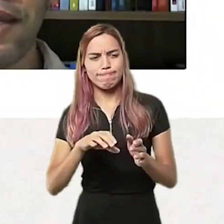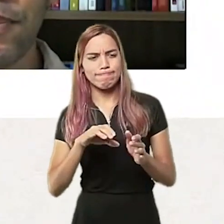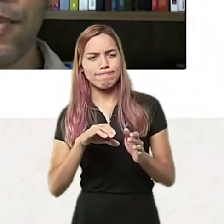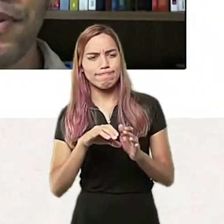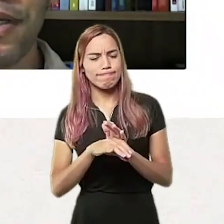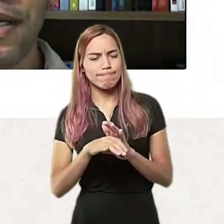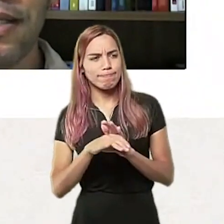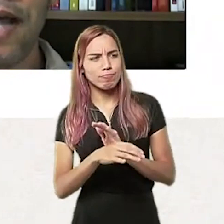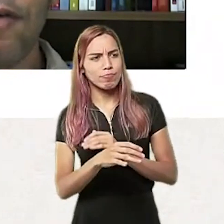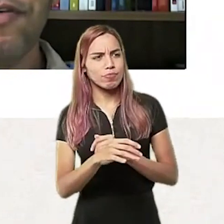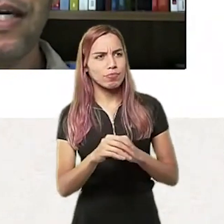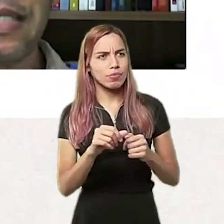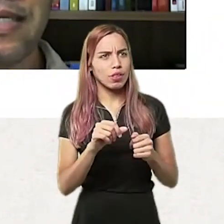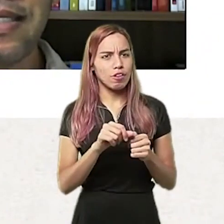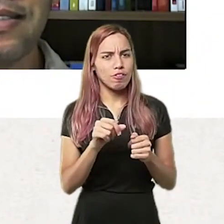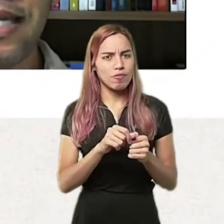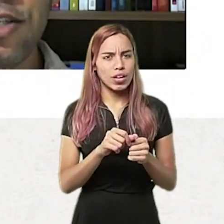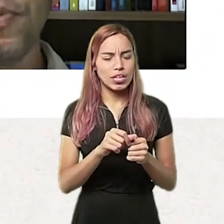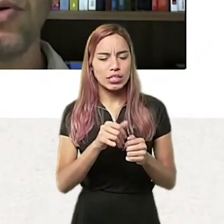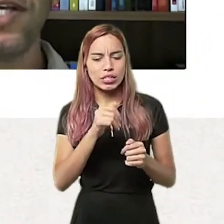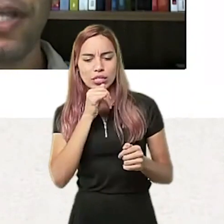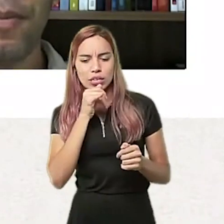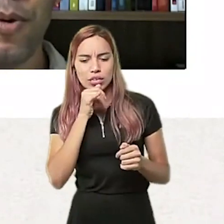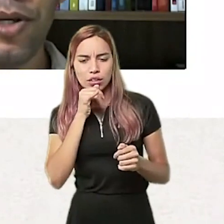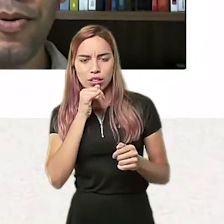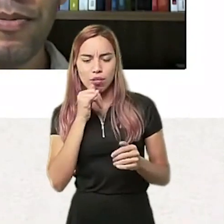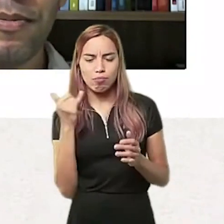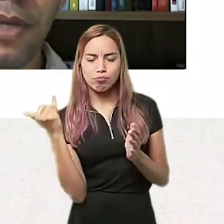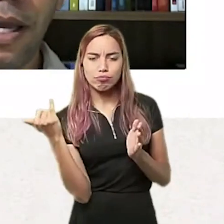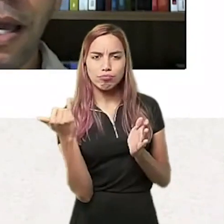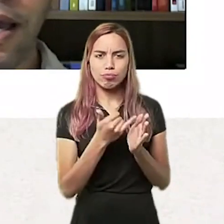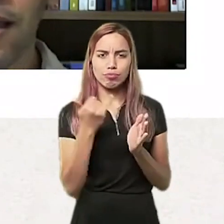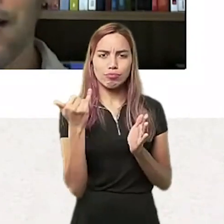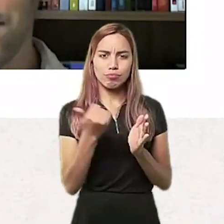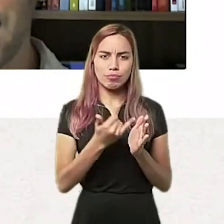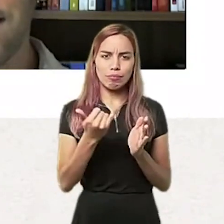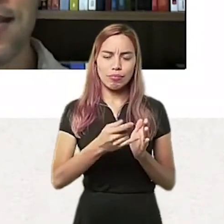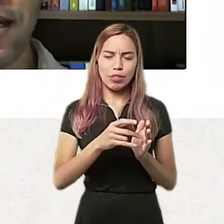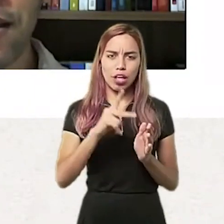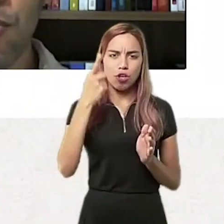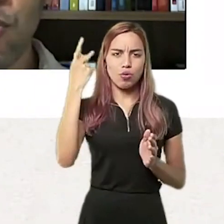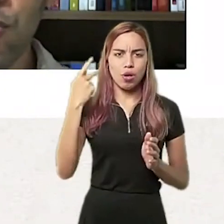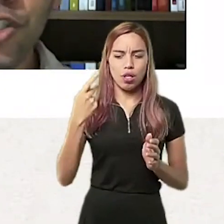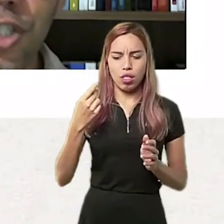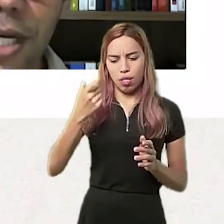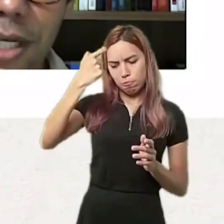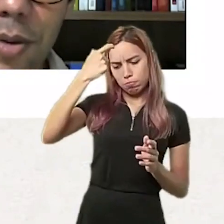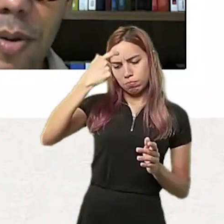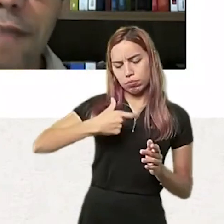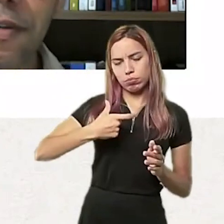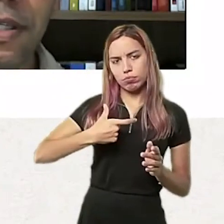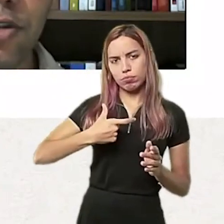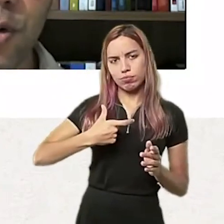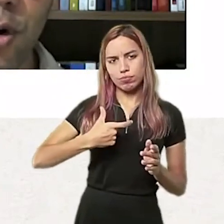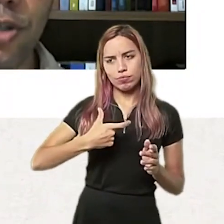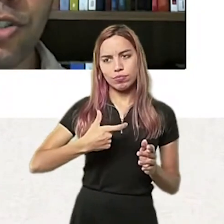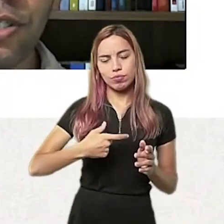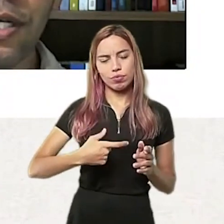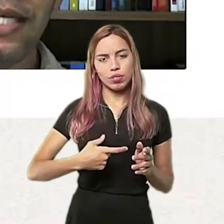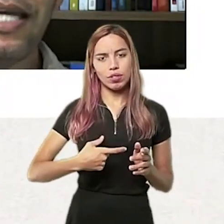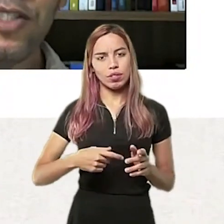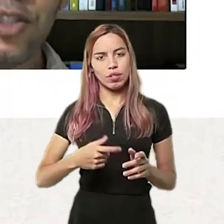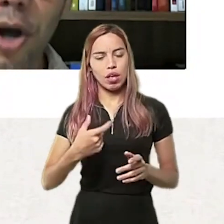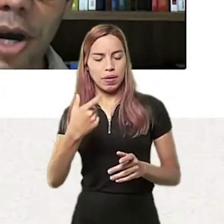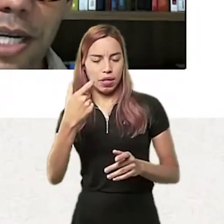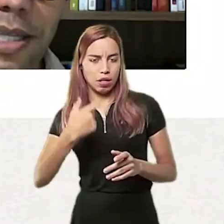do seu tempo. Talvez esse seja o meu testemunho, que mescle o cotidiano, a vida de